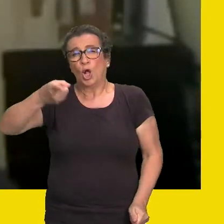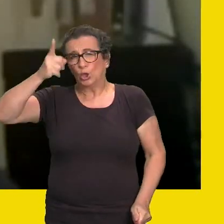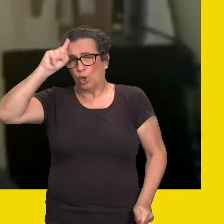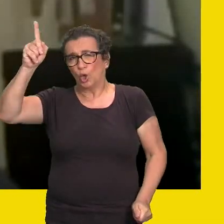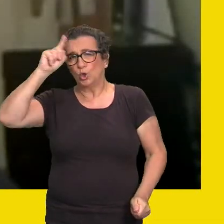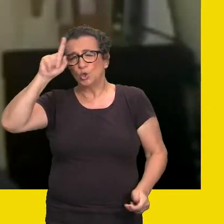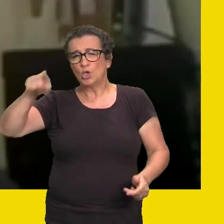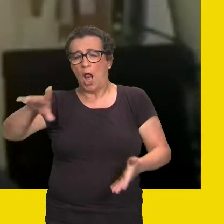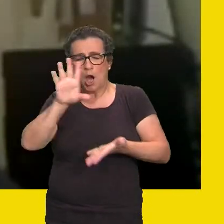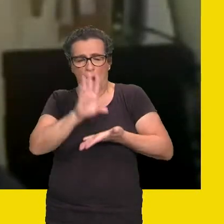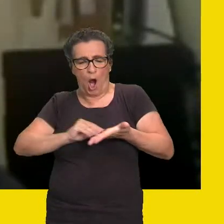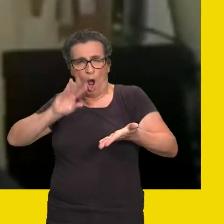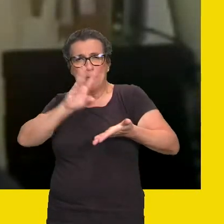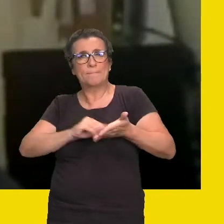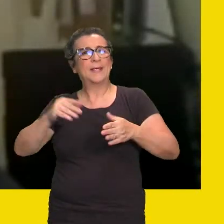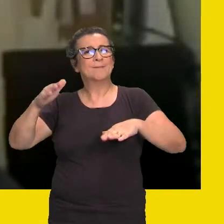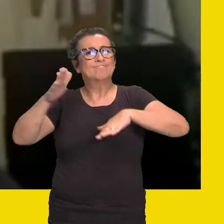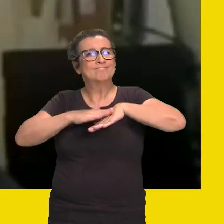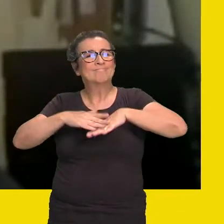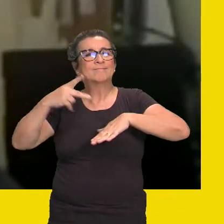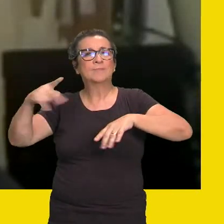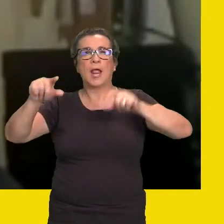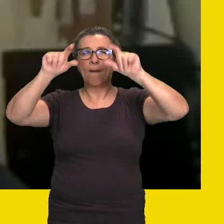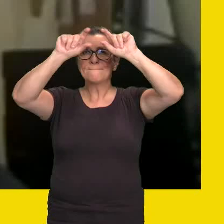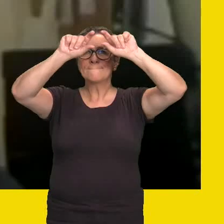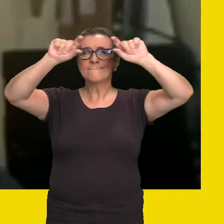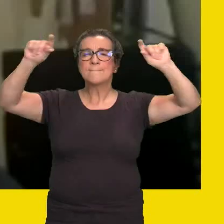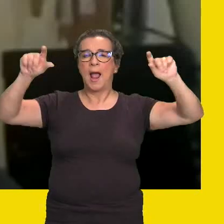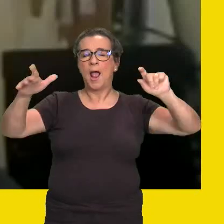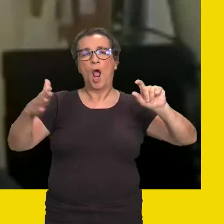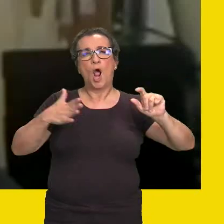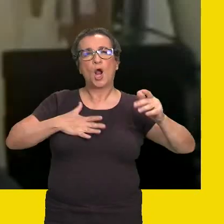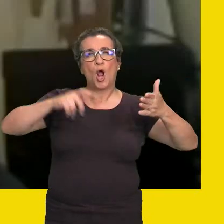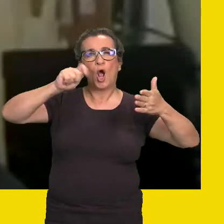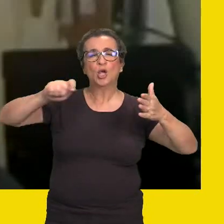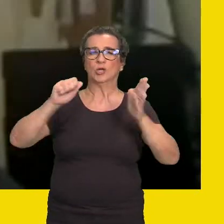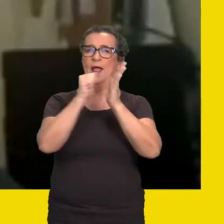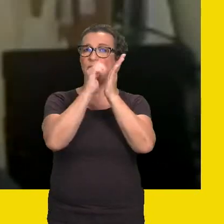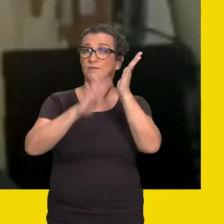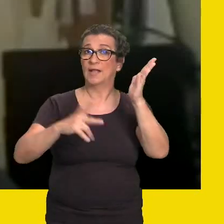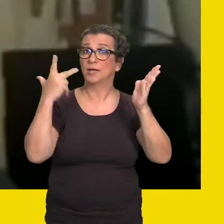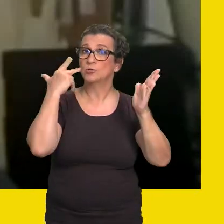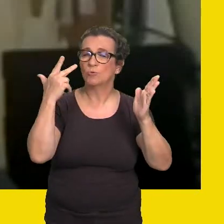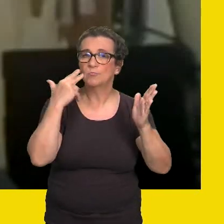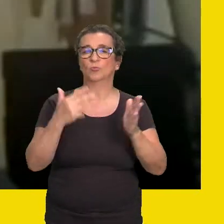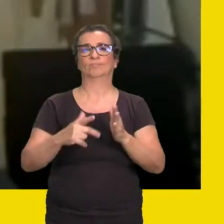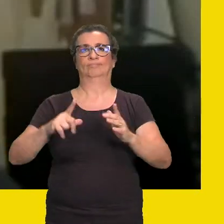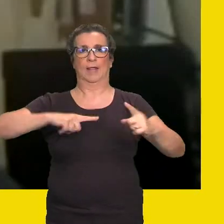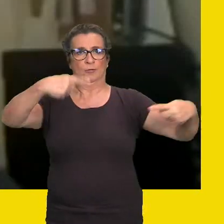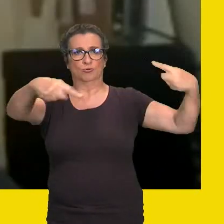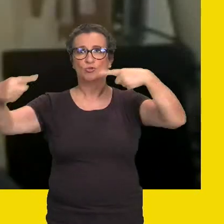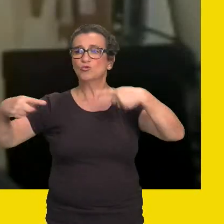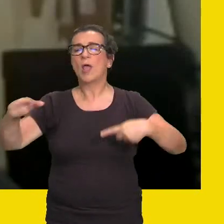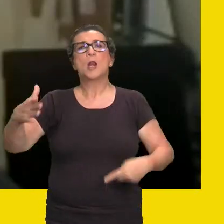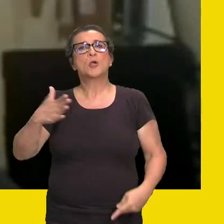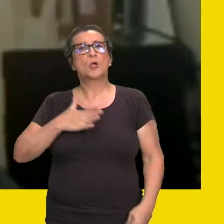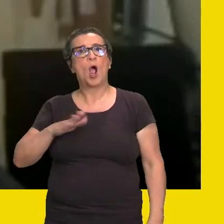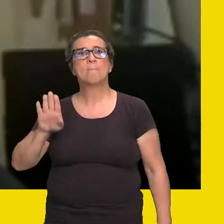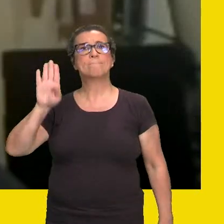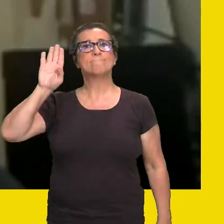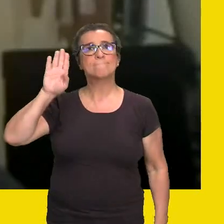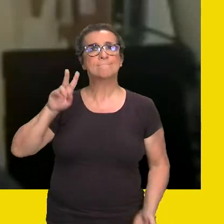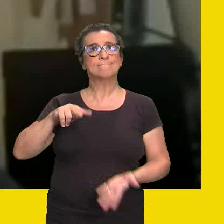do jeitinho dele, o cabeçalho, quando tem atividade comum, quando tem discussão. Então, essa mãe